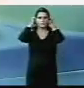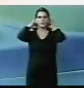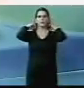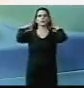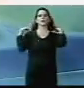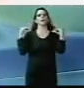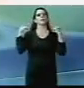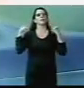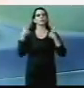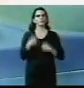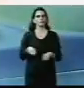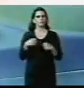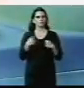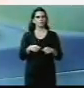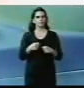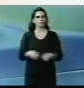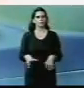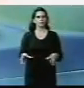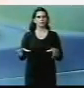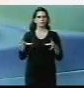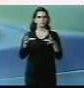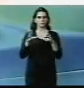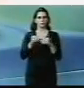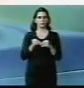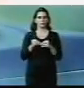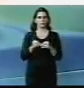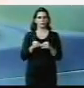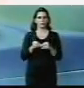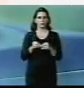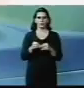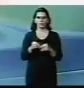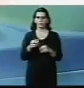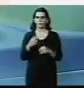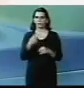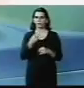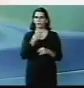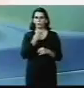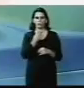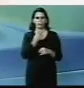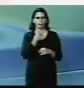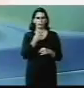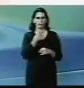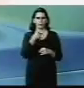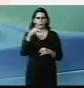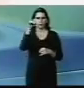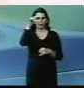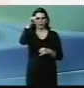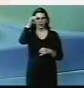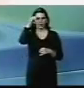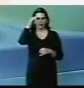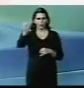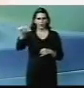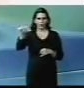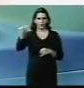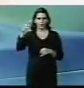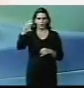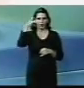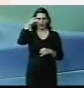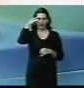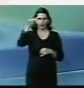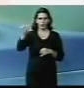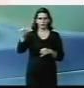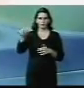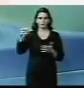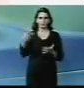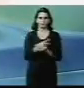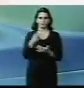deve ser otimizado para evitar falhas, então, nesse processo todo que o professor Carlos acabou de nos dizer. Por